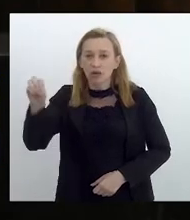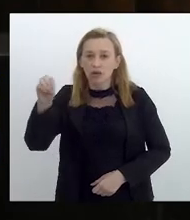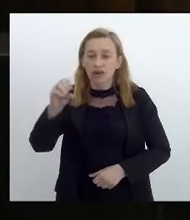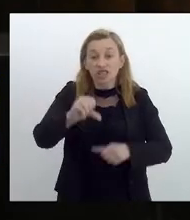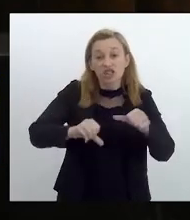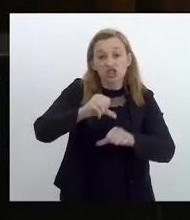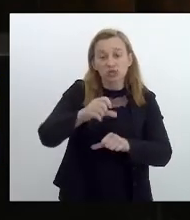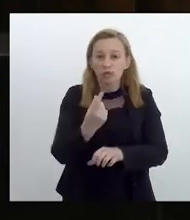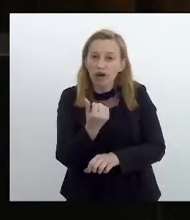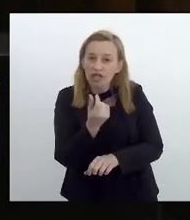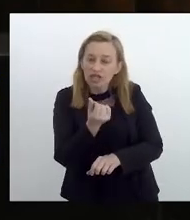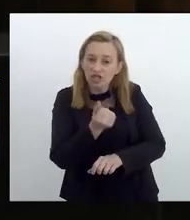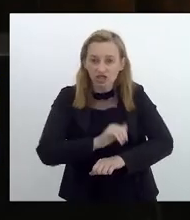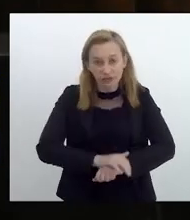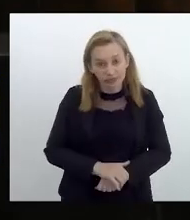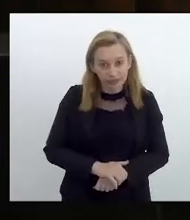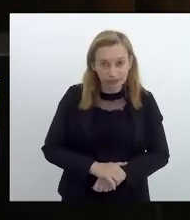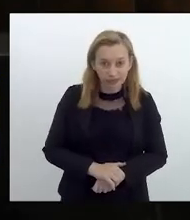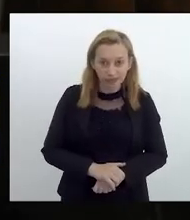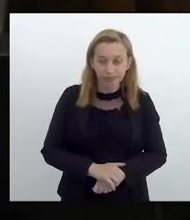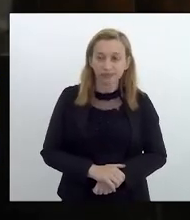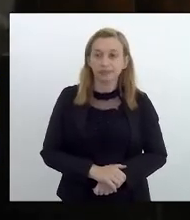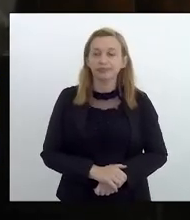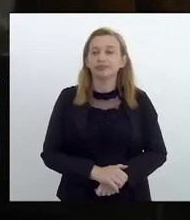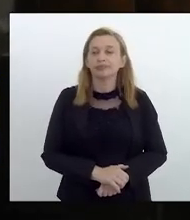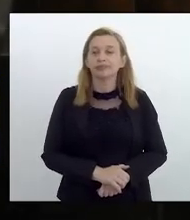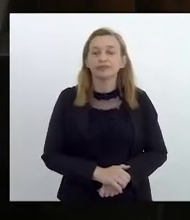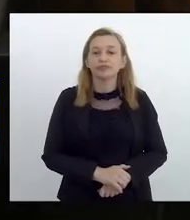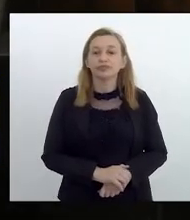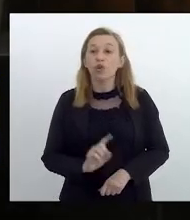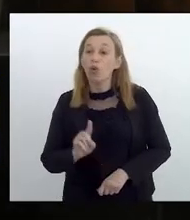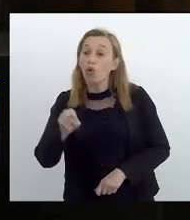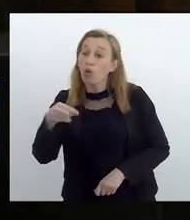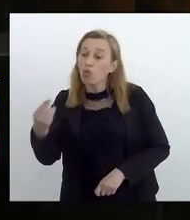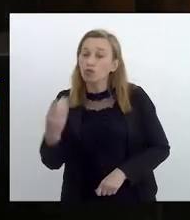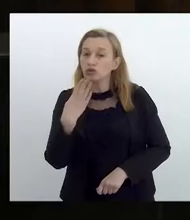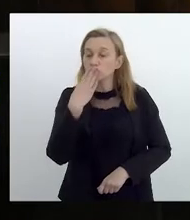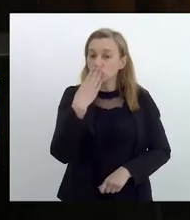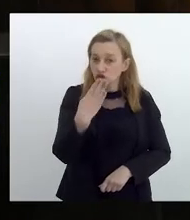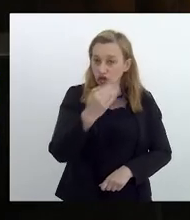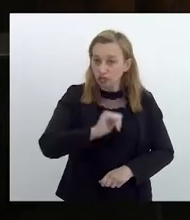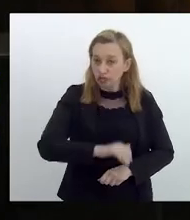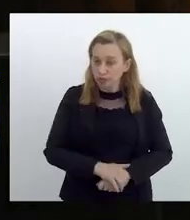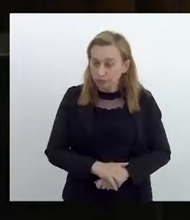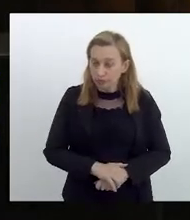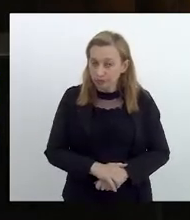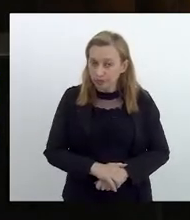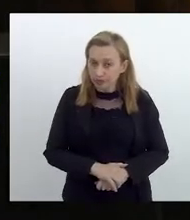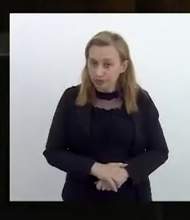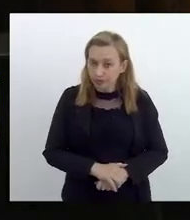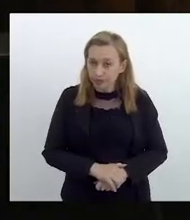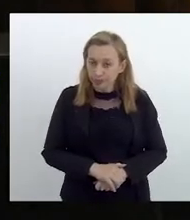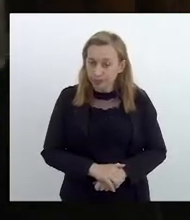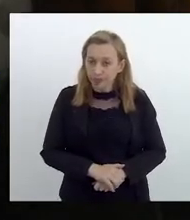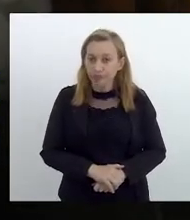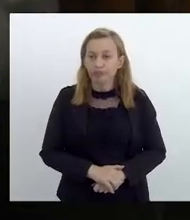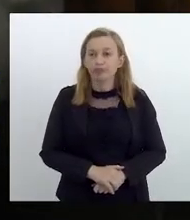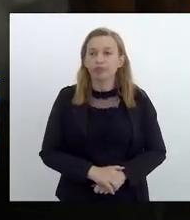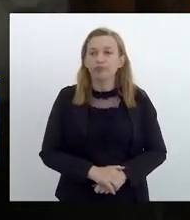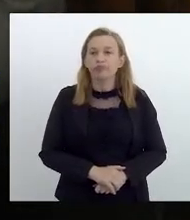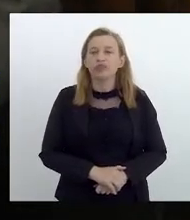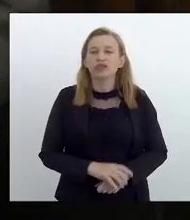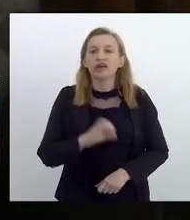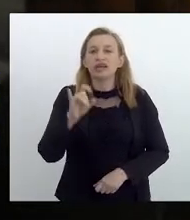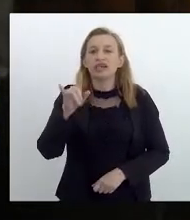dinheiro fica vedada a conversão em pecúnia ou outro tipo de denização decorrente de